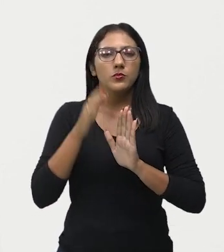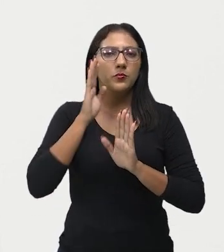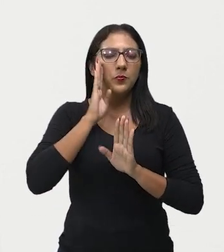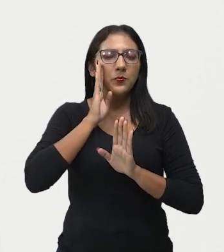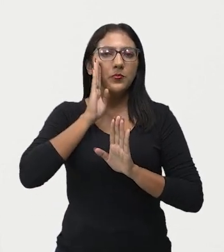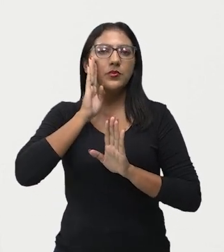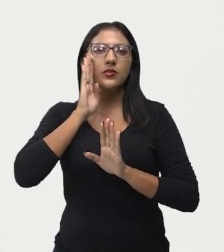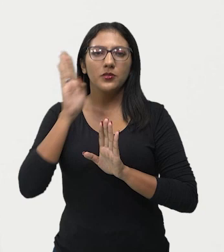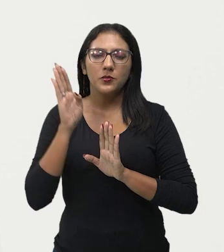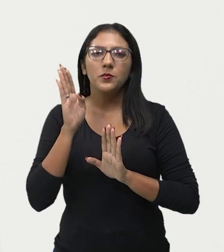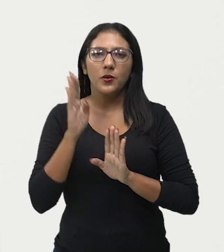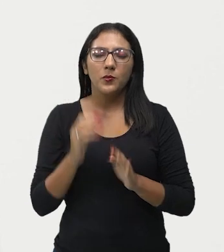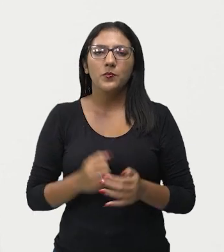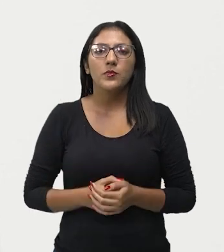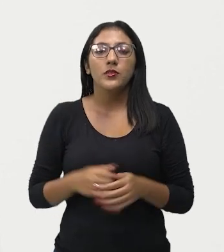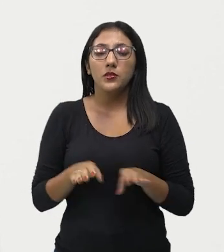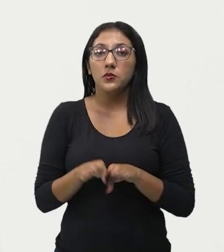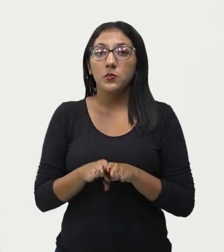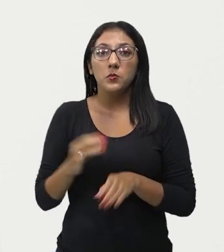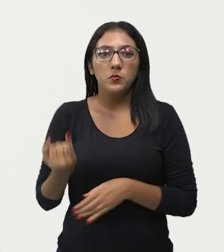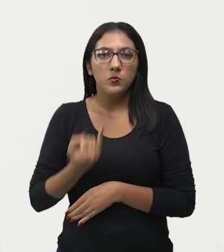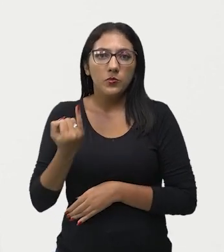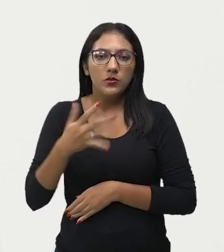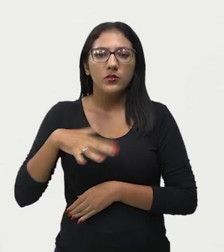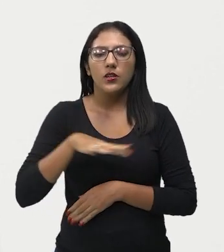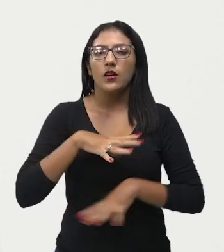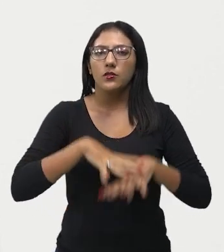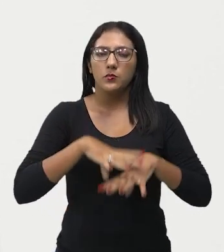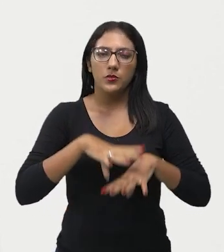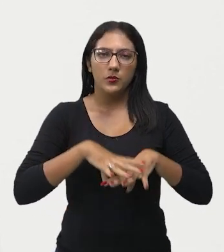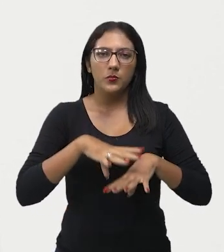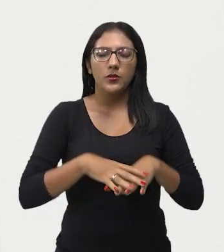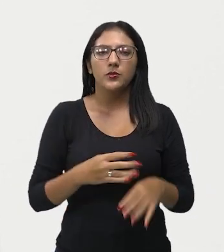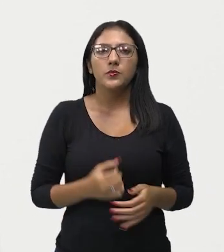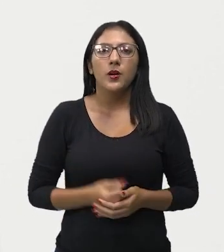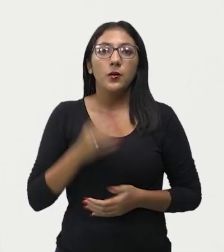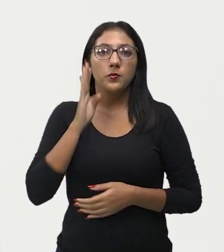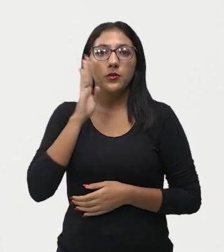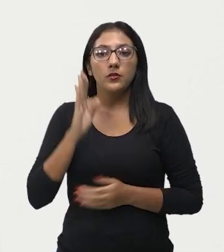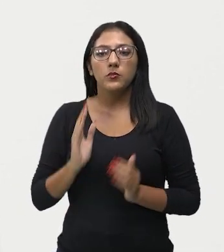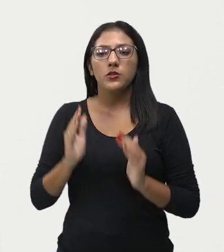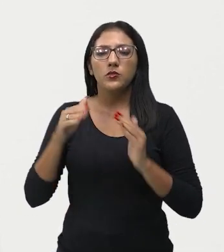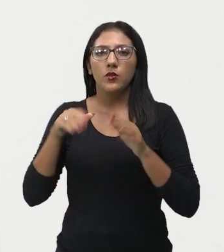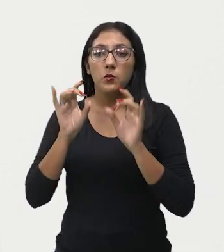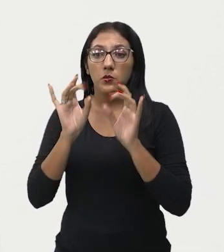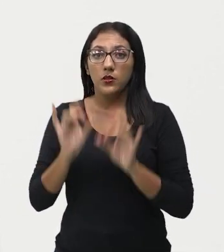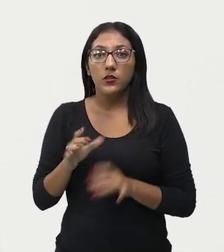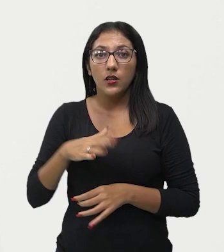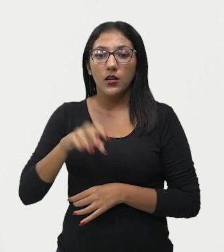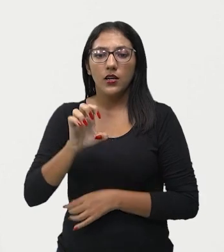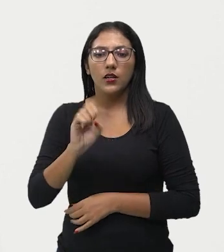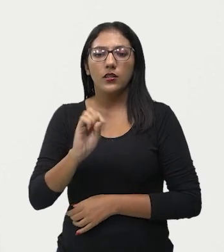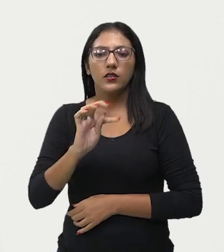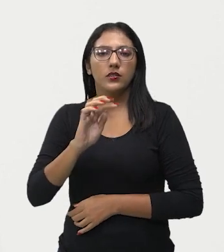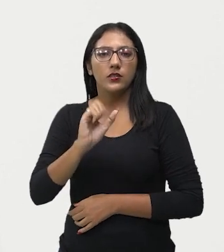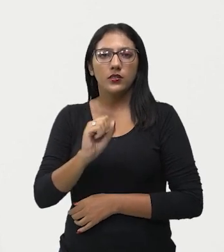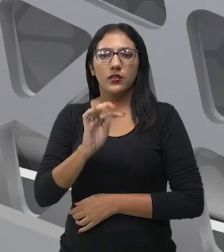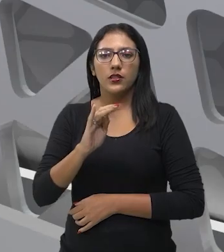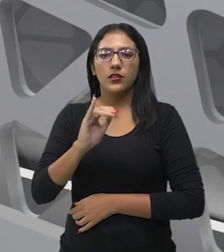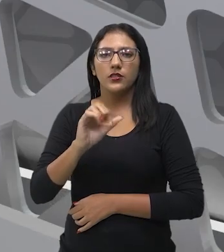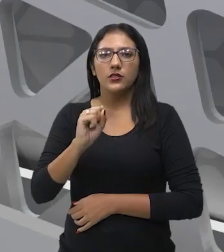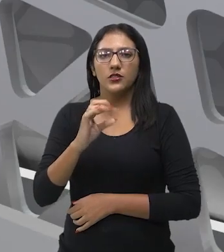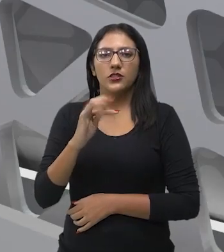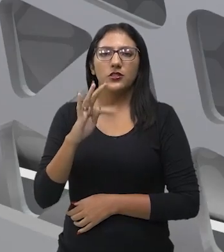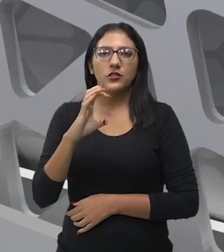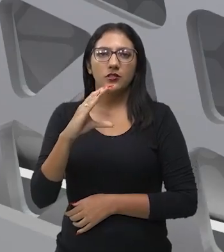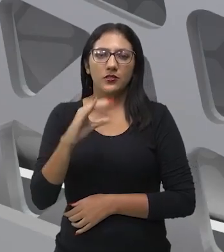uma função muito importante no estudo de matemática, no estudo em especial na estatística, tá bom? Por